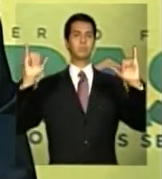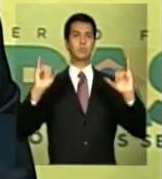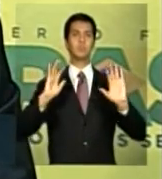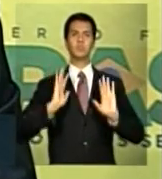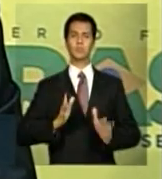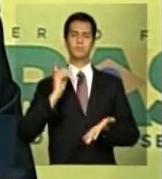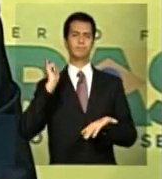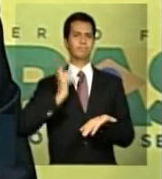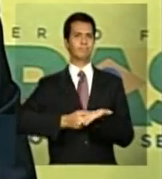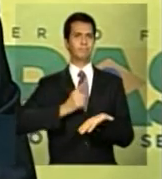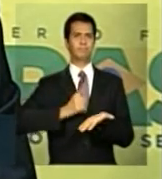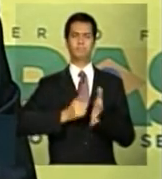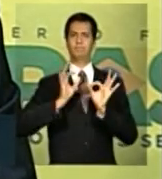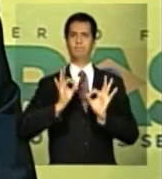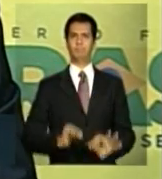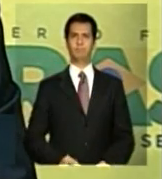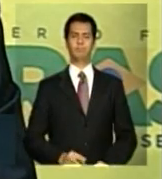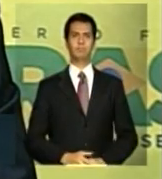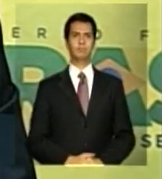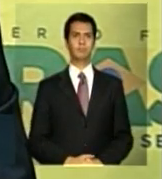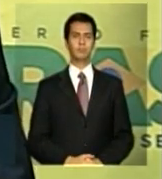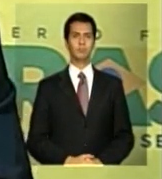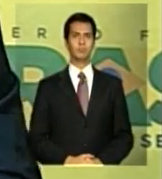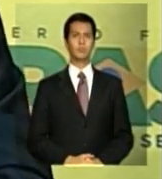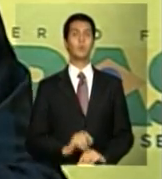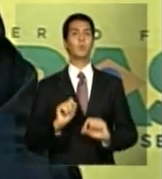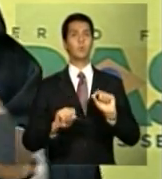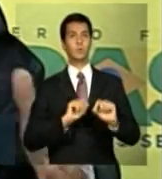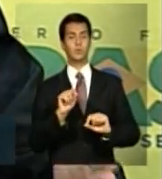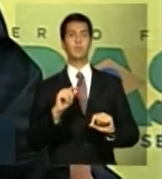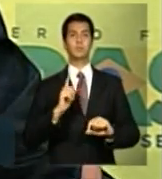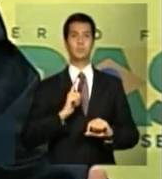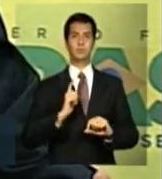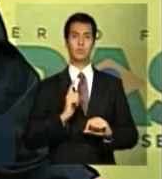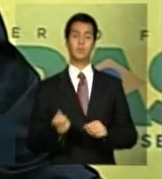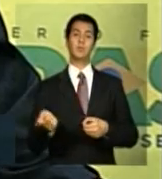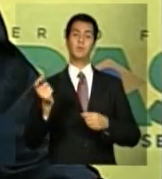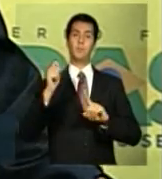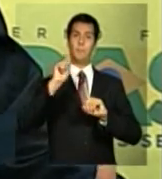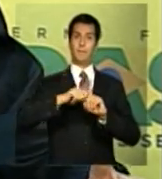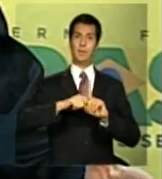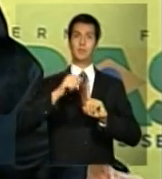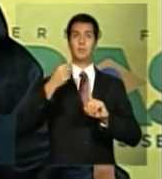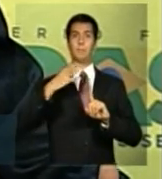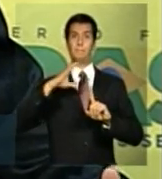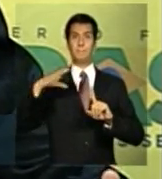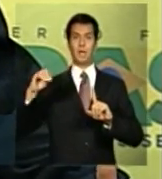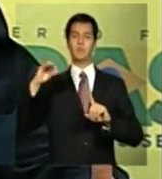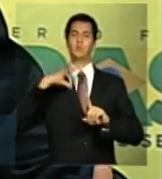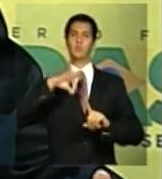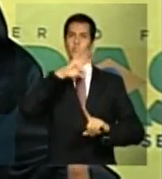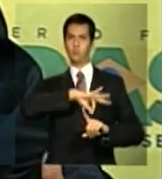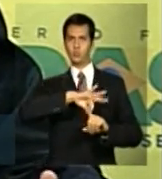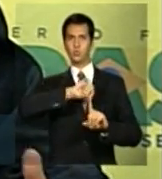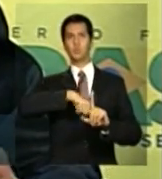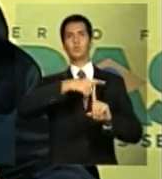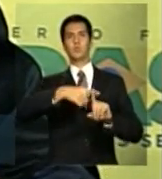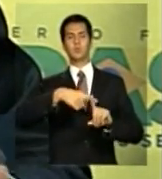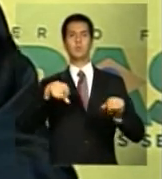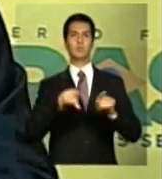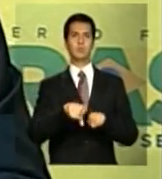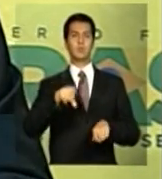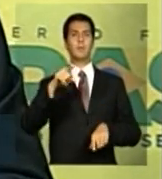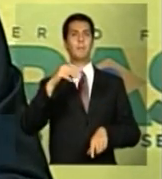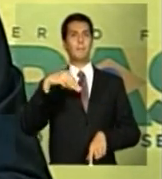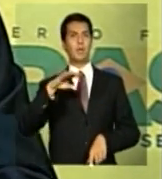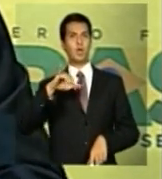havia sido acordado. Ou seja, o reajuste retroativo a março, eles receberão o reajuste de março, abril e maio